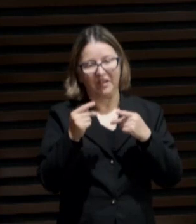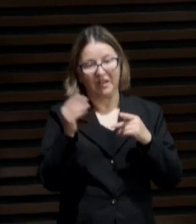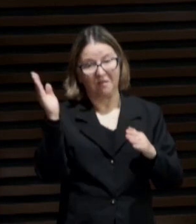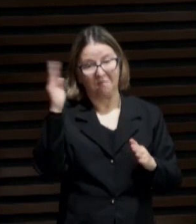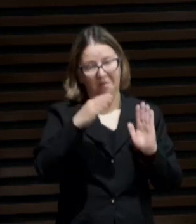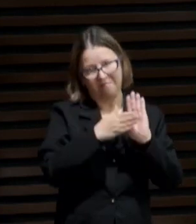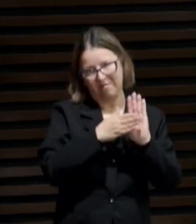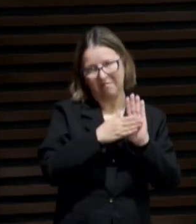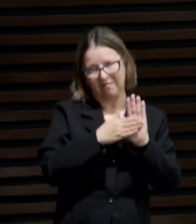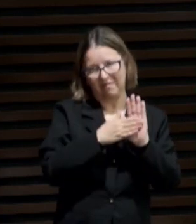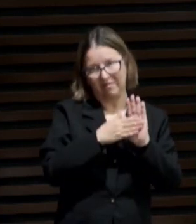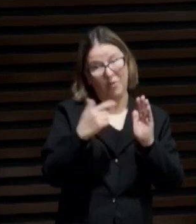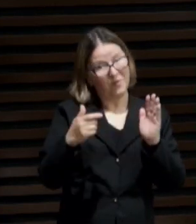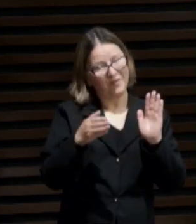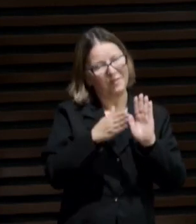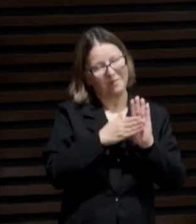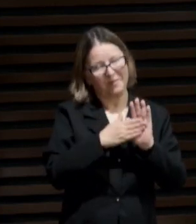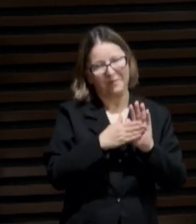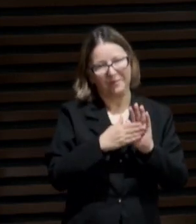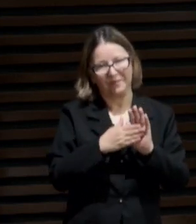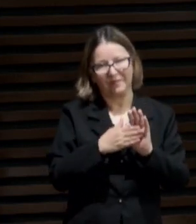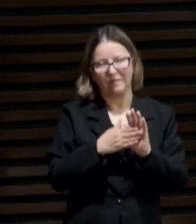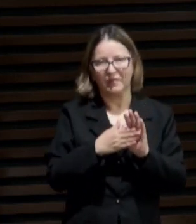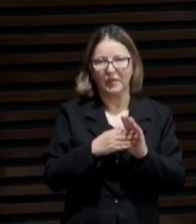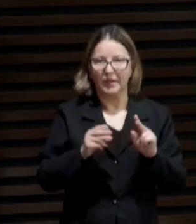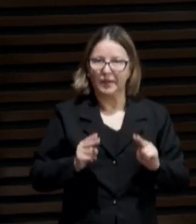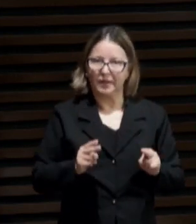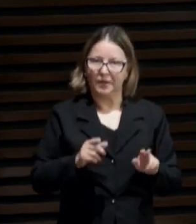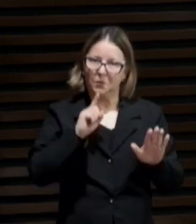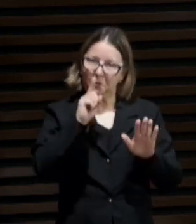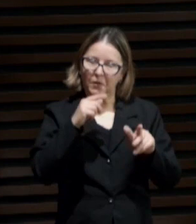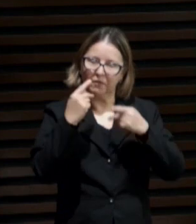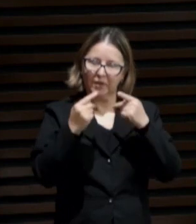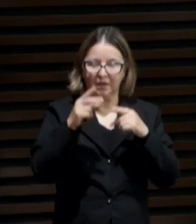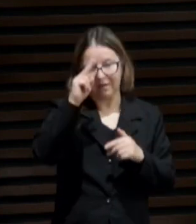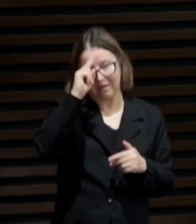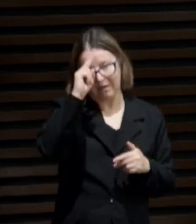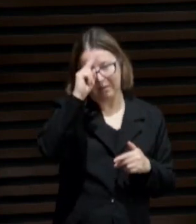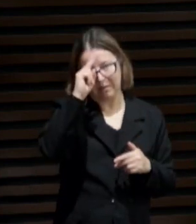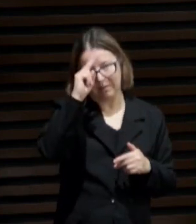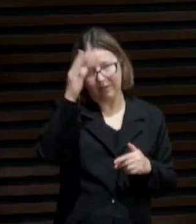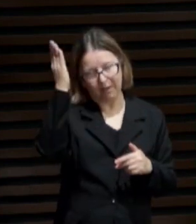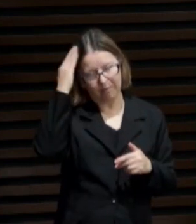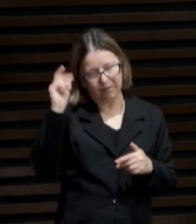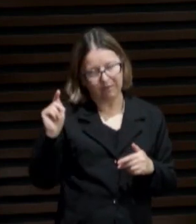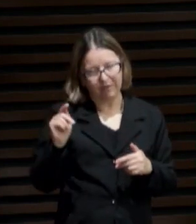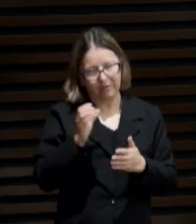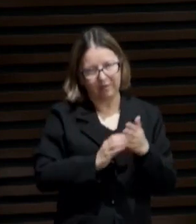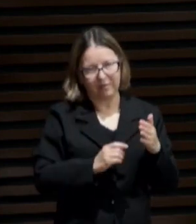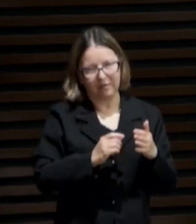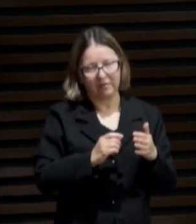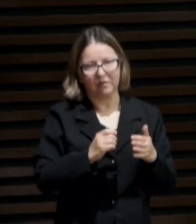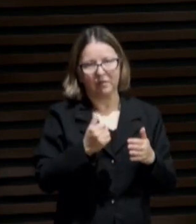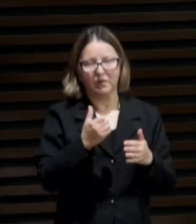sem propósito algum. Seja sempre cuidadoso no falar. Lembre-se, Provérbios 10,